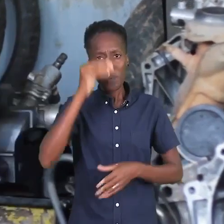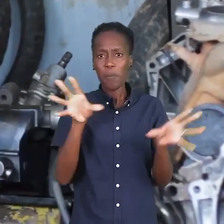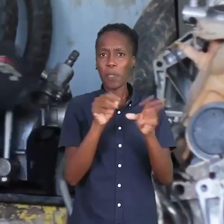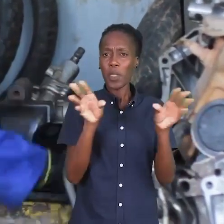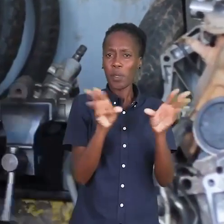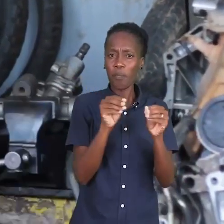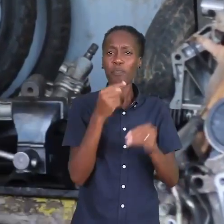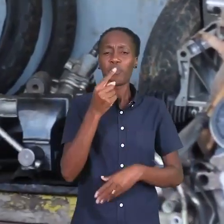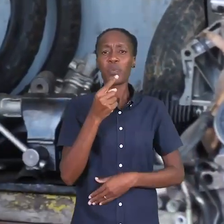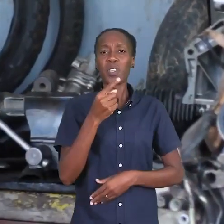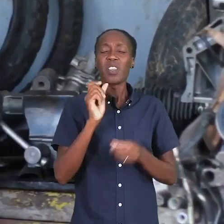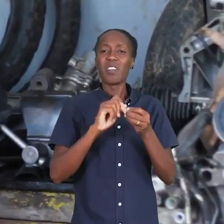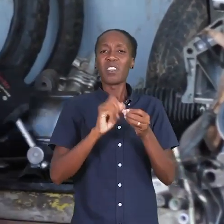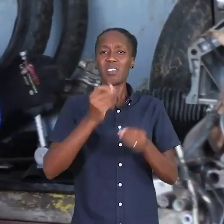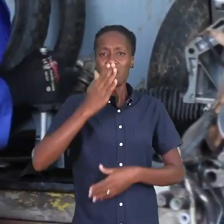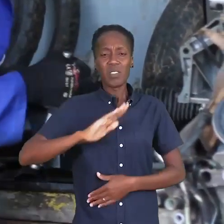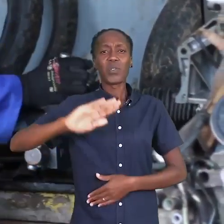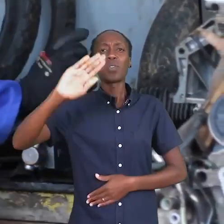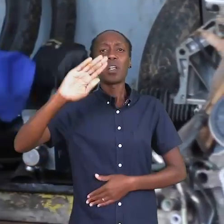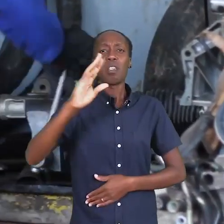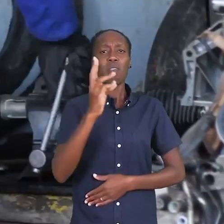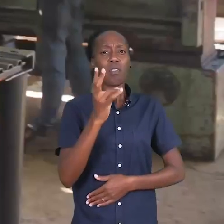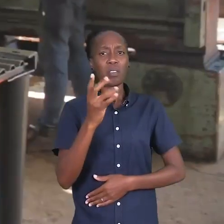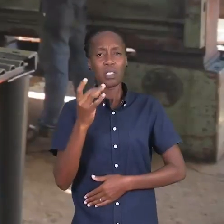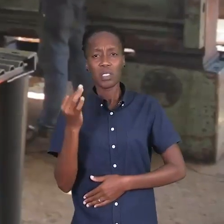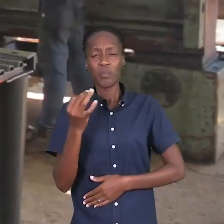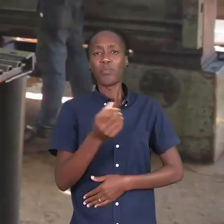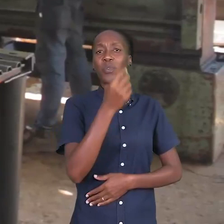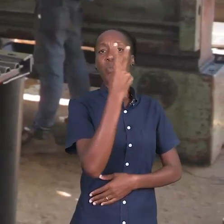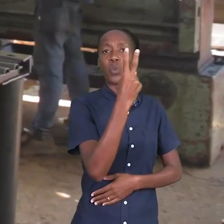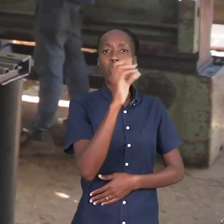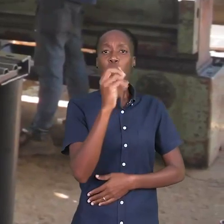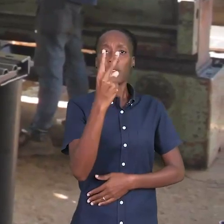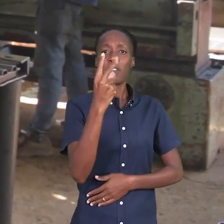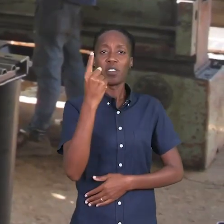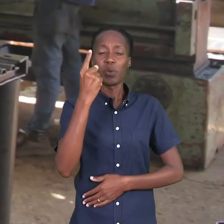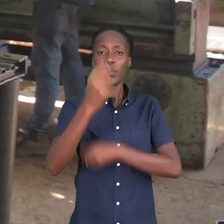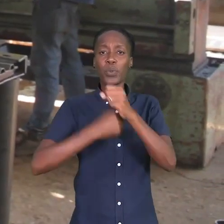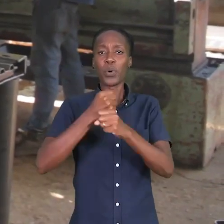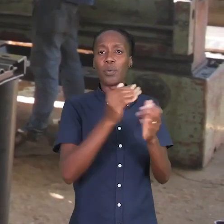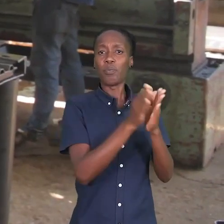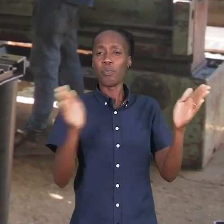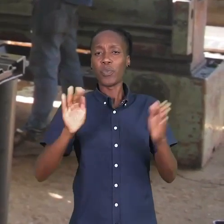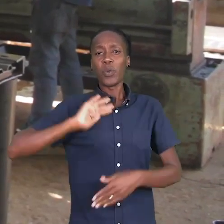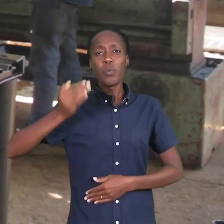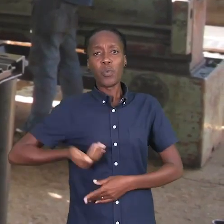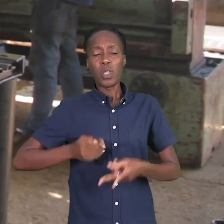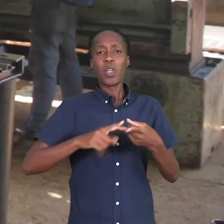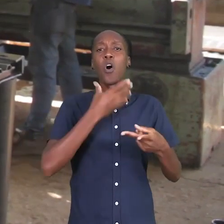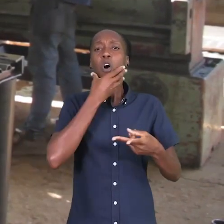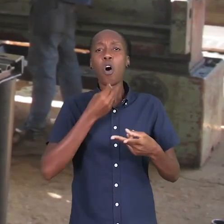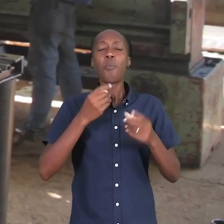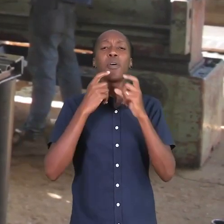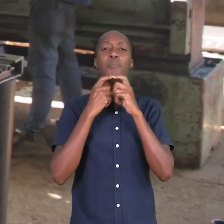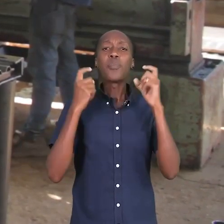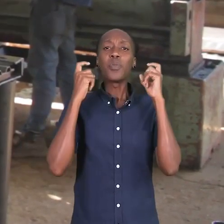sobre isso. De acordo com o relatório do Instituto Nacional de Estatísticas referente ao ano de 2021,